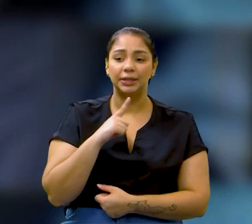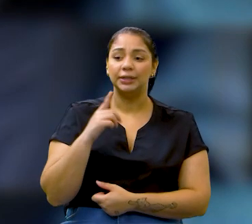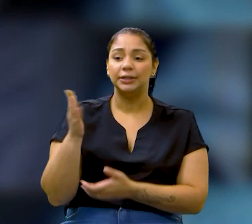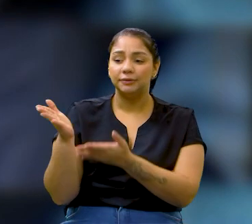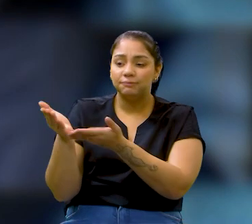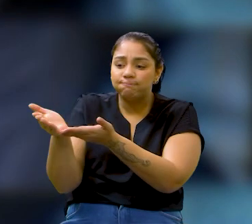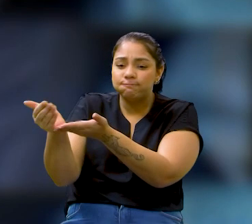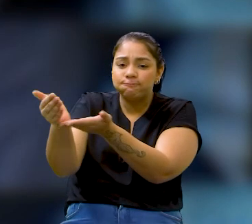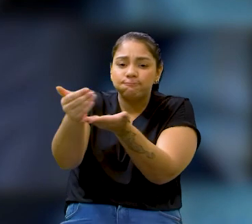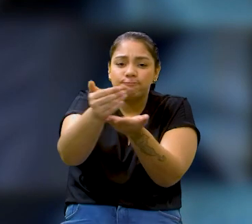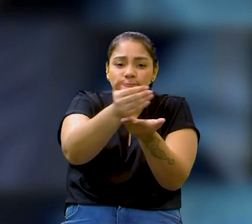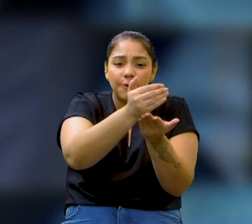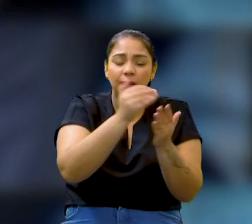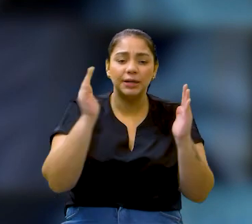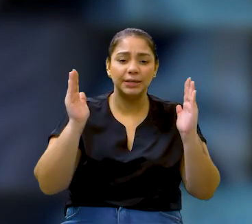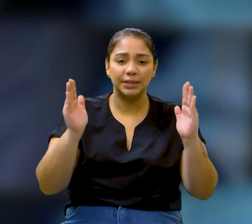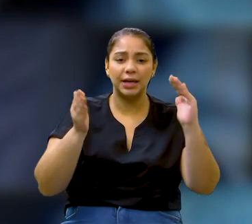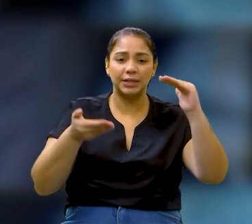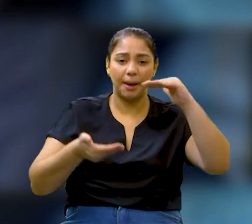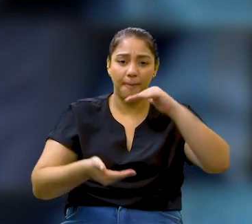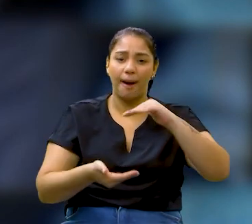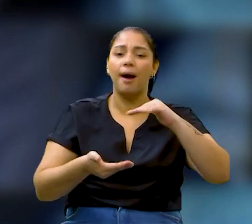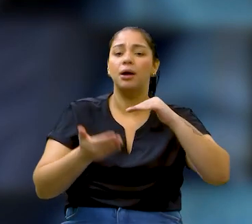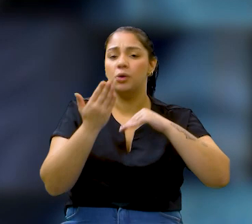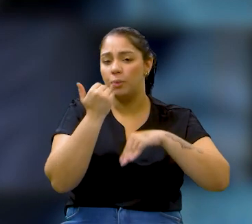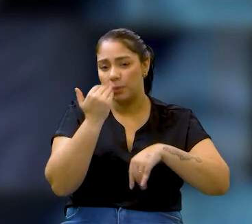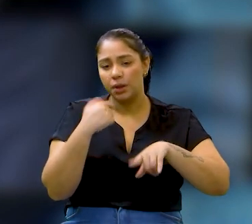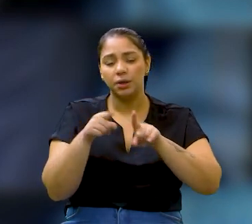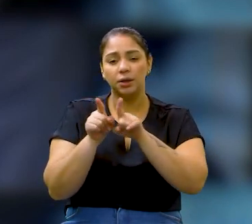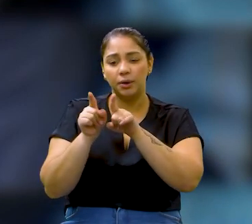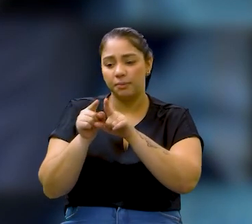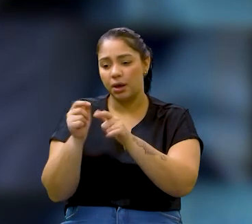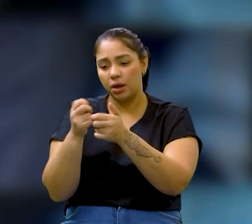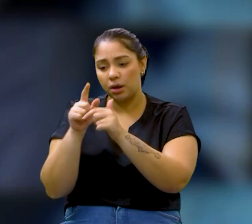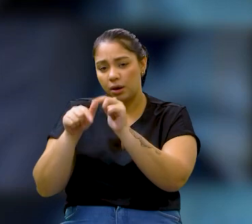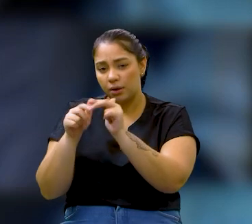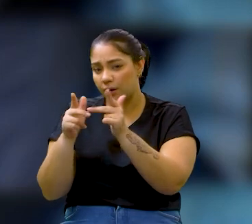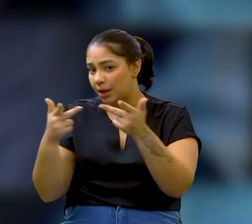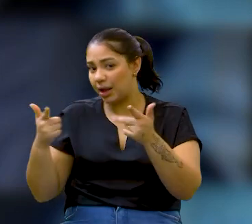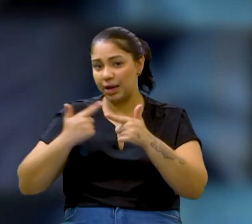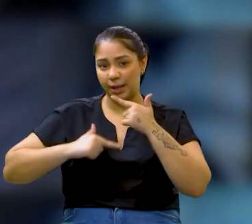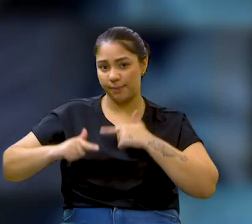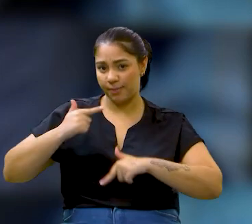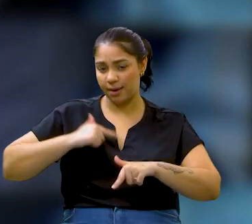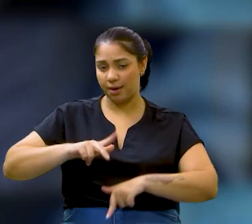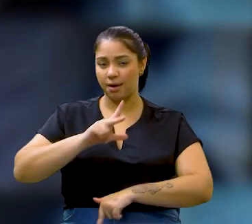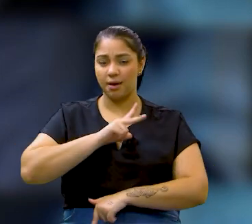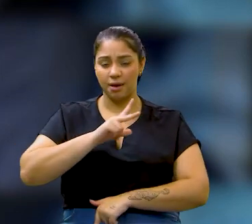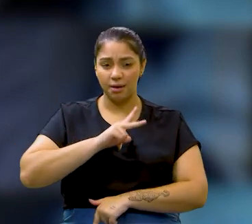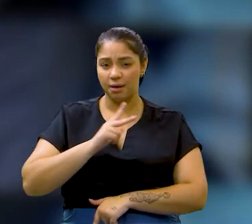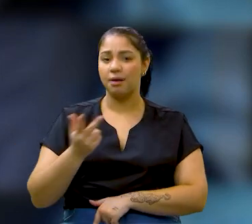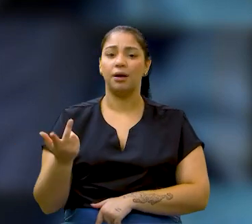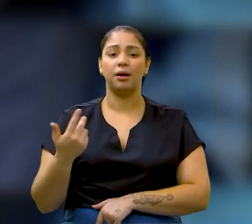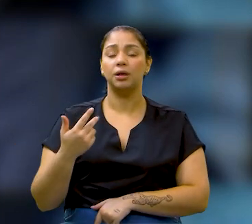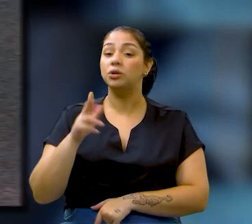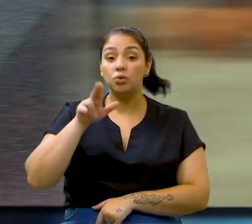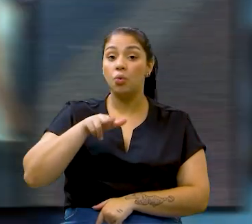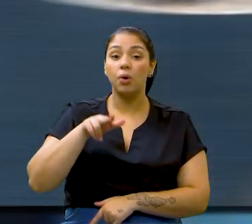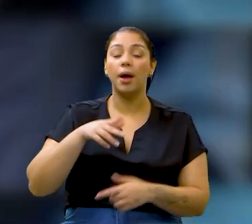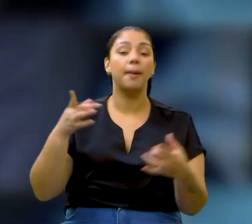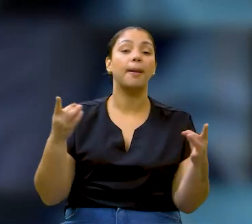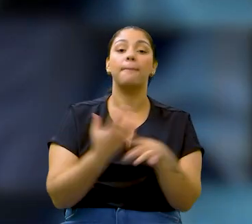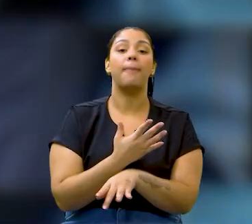campanha de arrecadação de cestas básicas e de kits de higiene. Então a gente nunca deixou de atender as